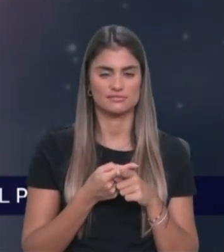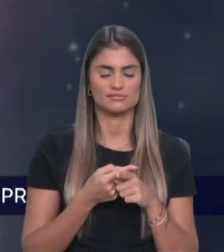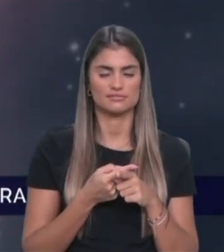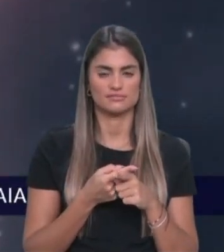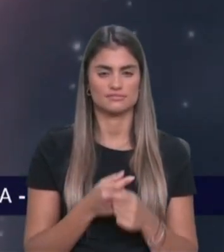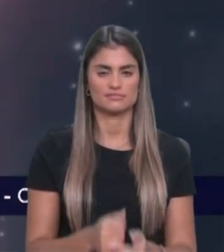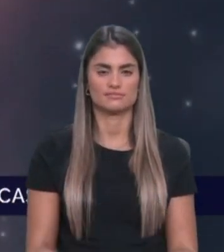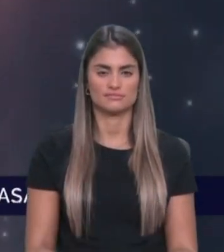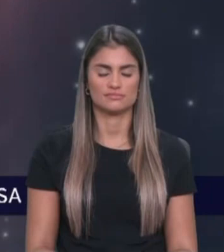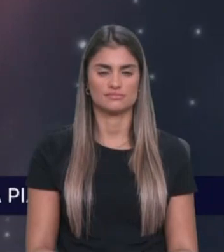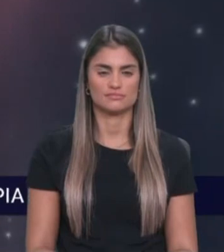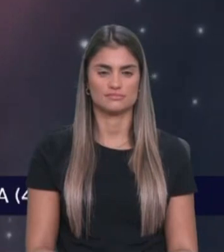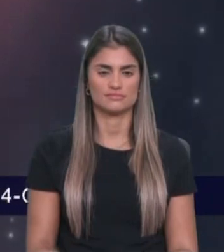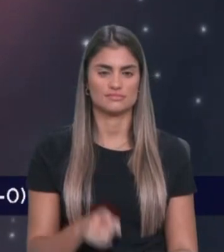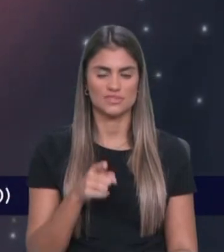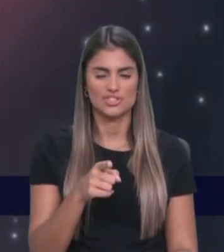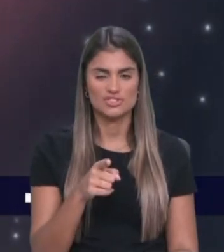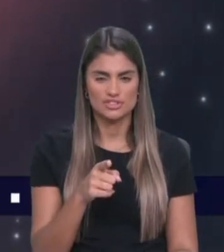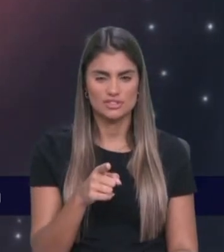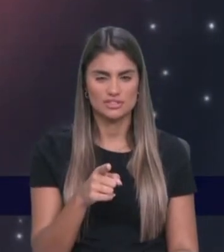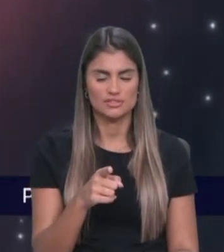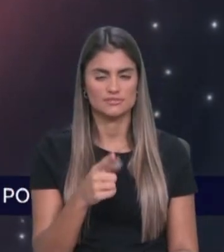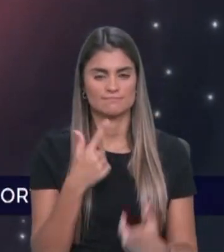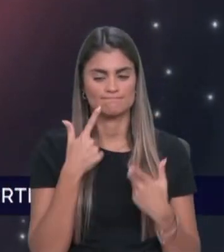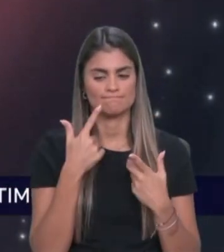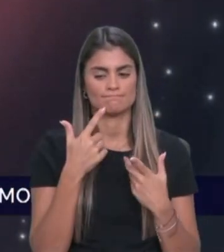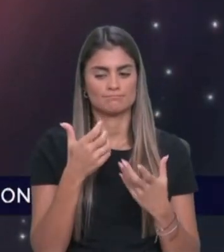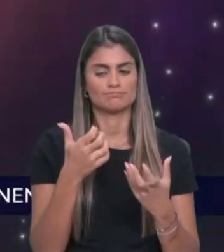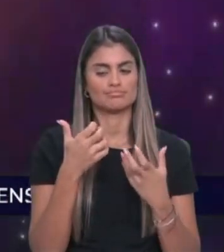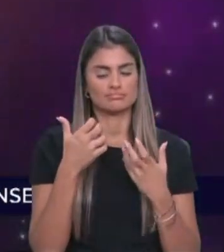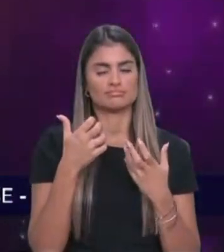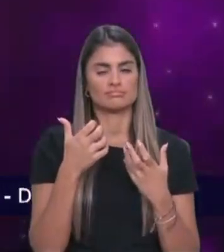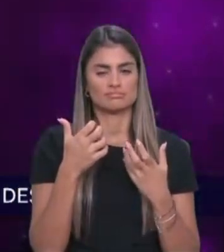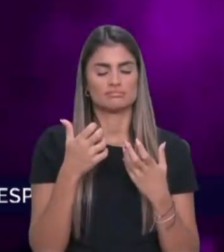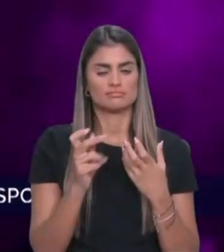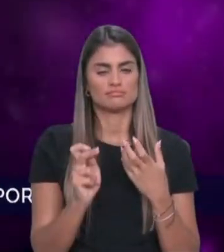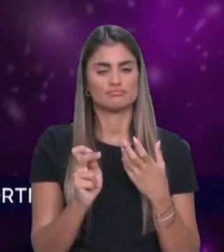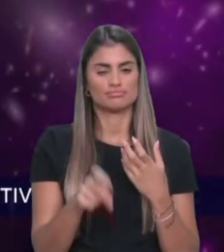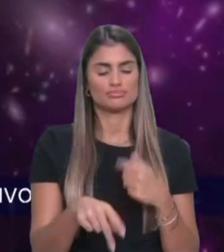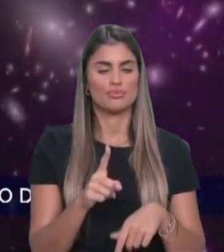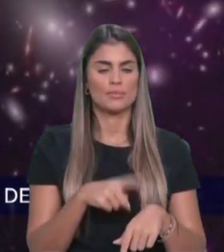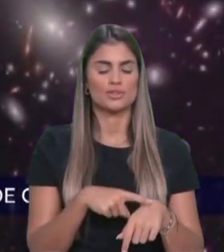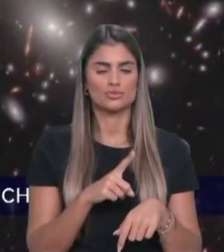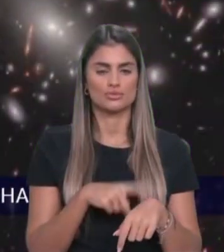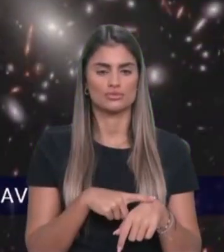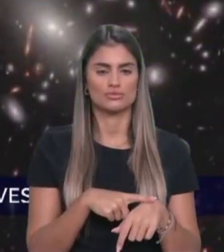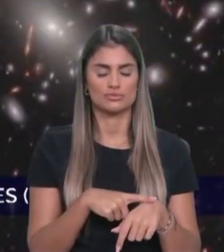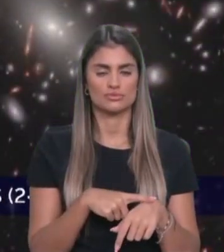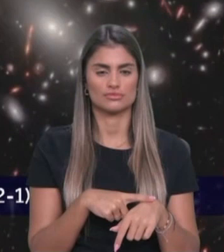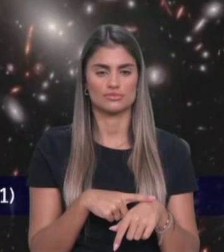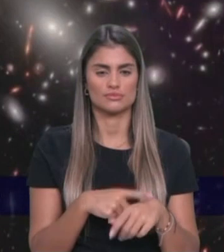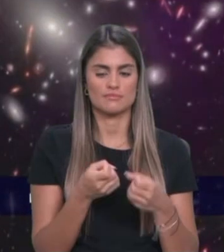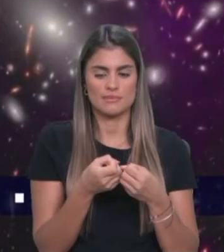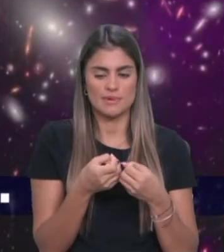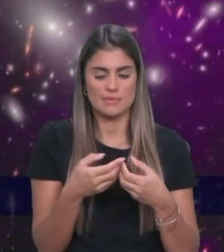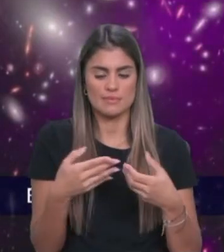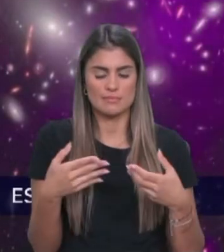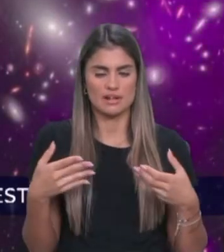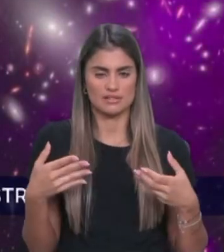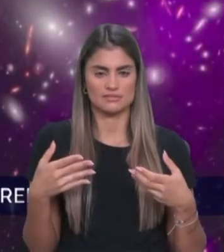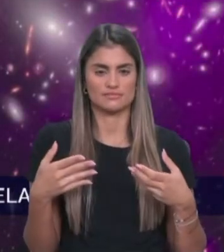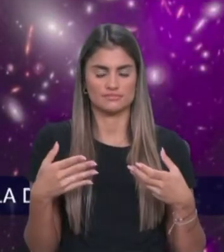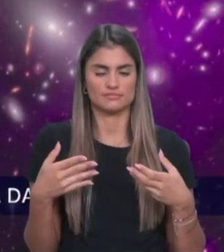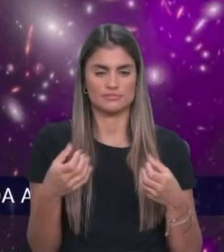observações. Este buraco negro supermaciço foi apanhado numa altura em que está a, obviamente, ganhar cada vez mais massa, está a comer